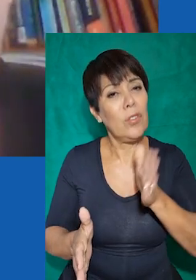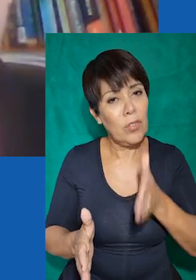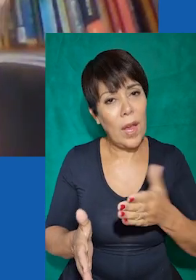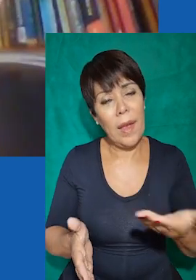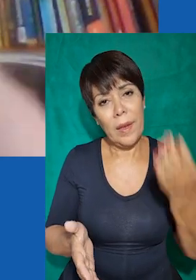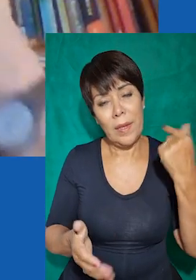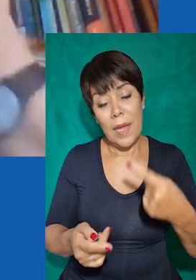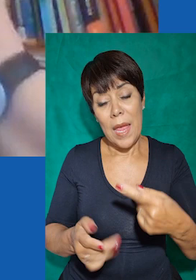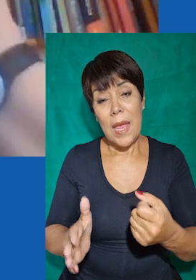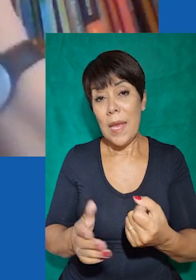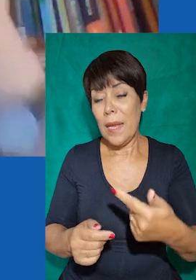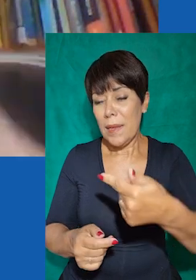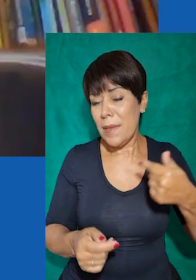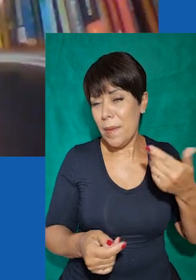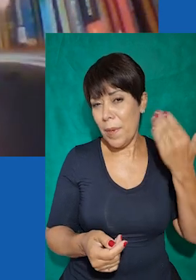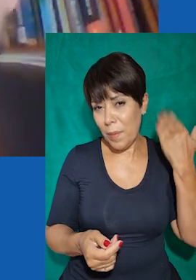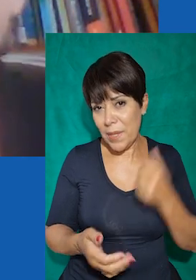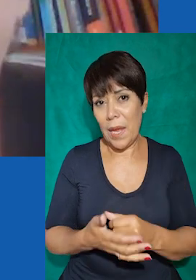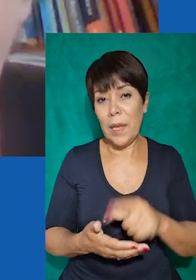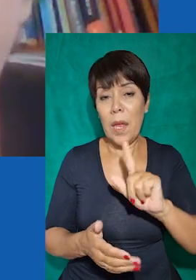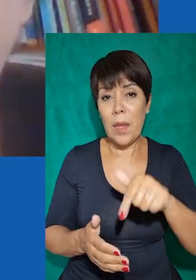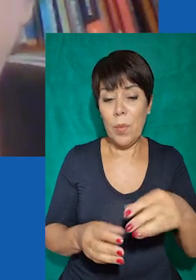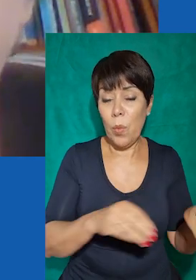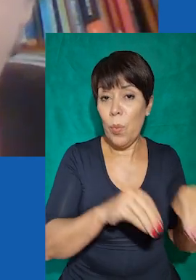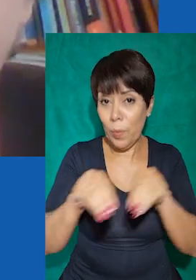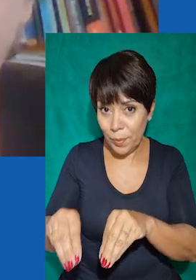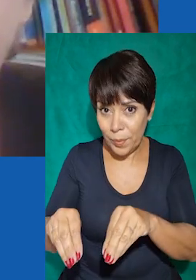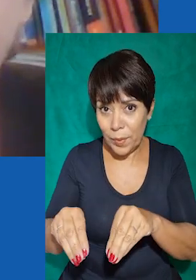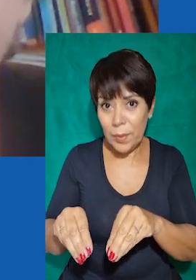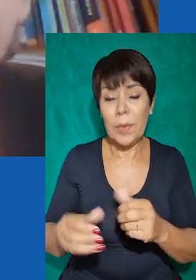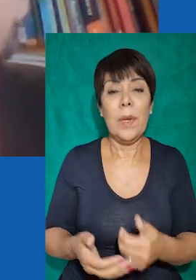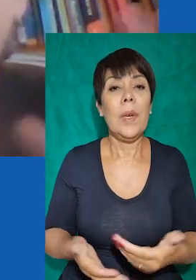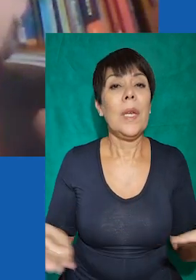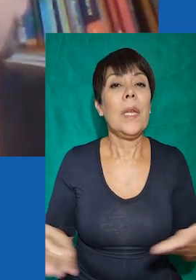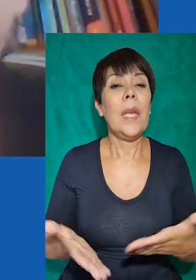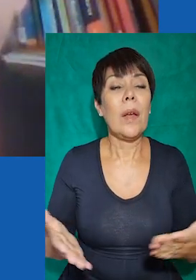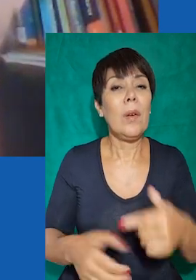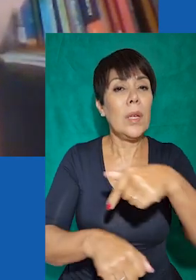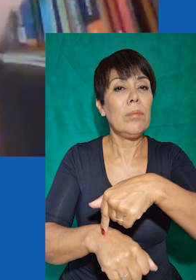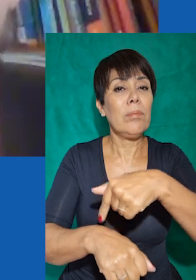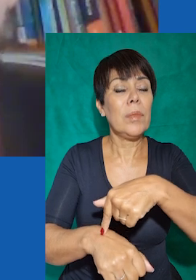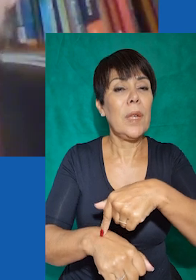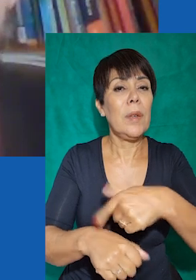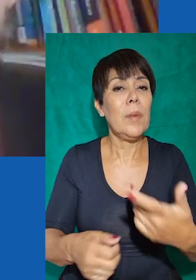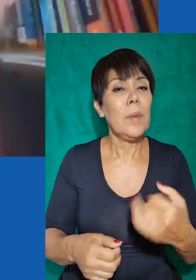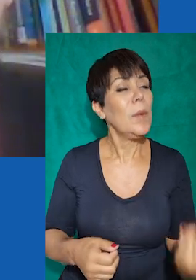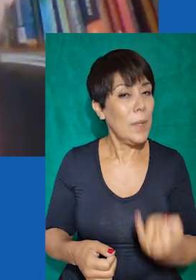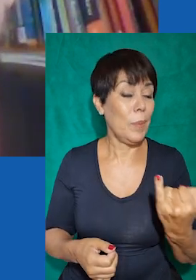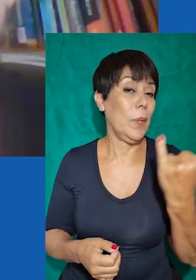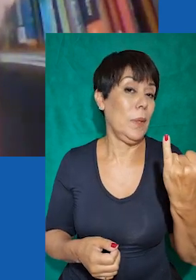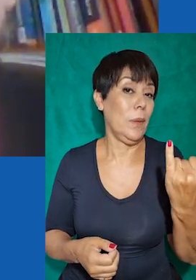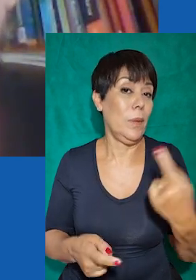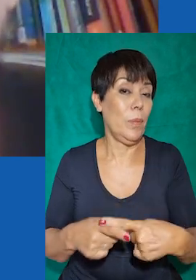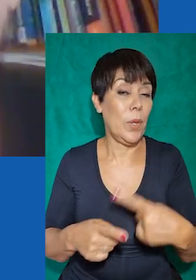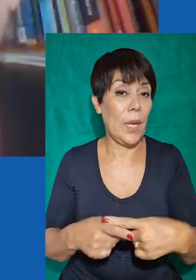estava previsto para a semana passada, foi adiado e ele está num momento muito